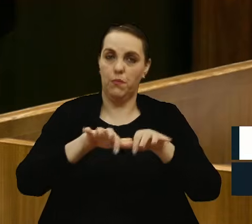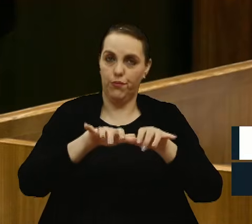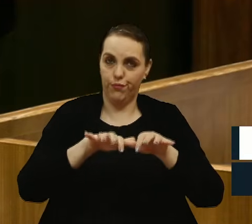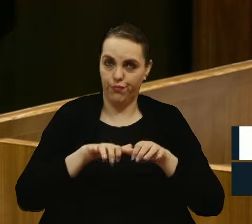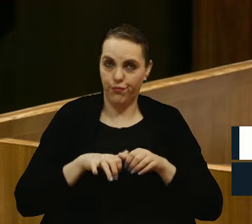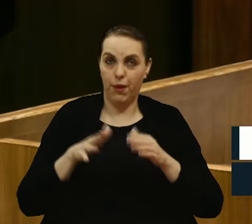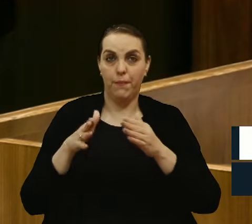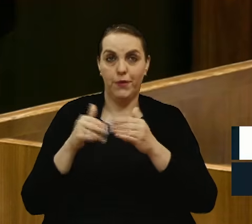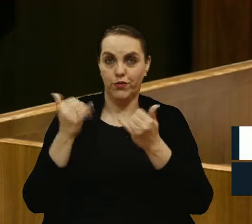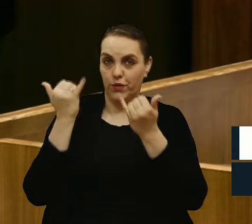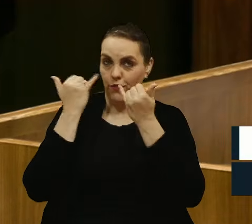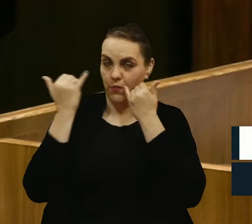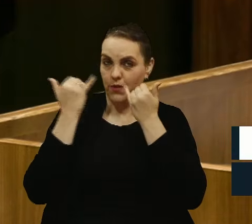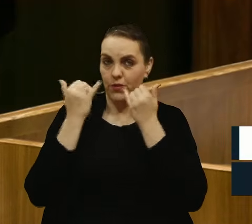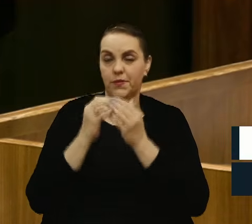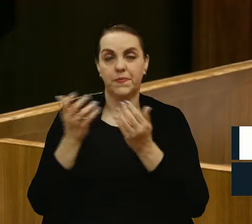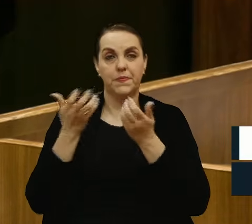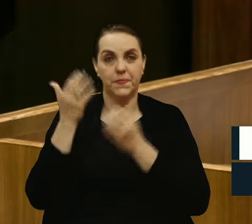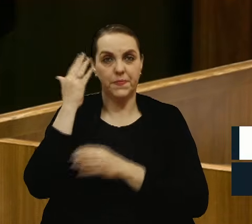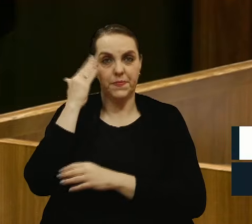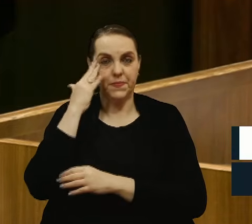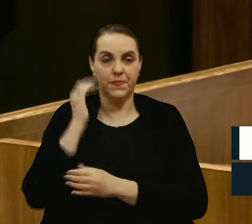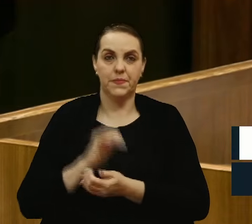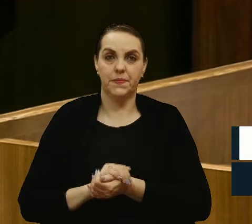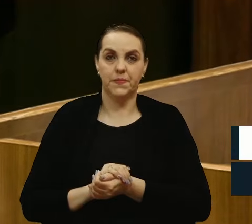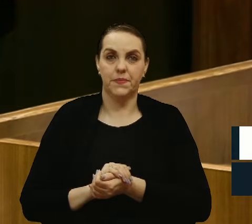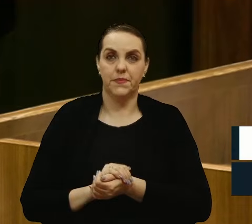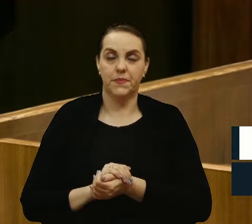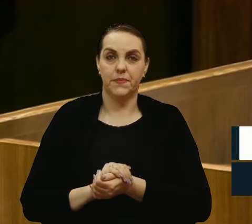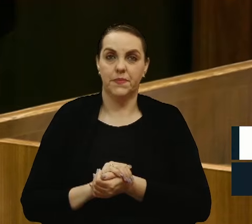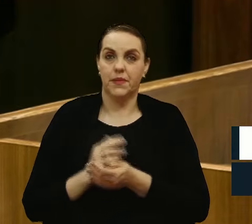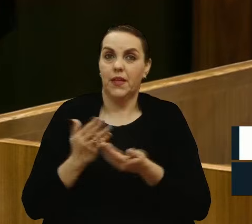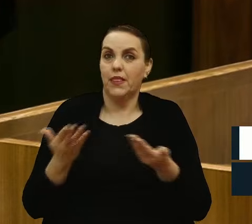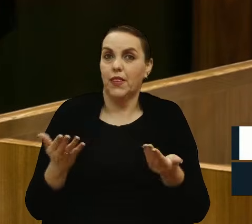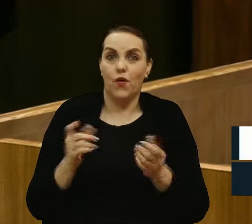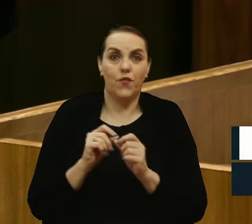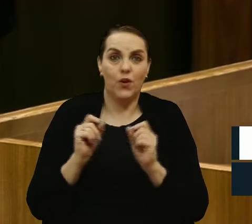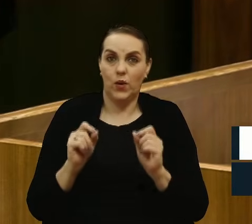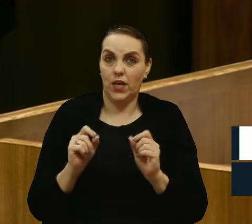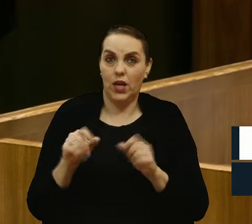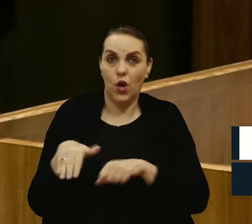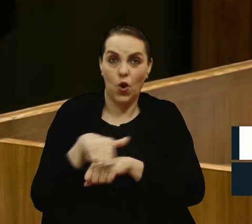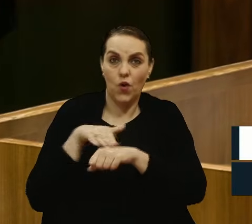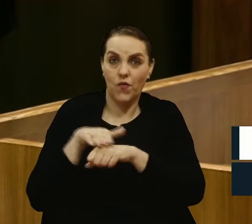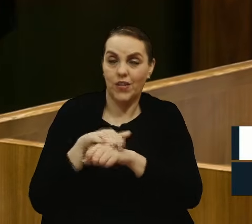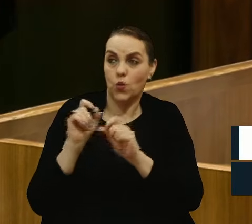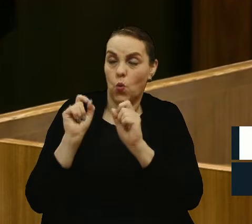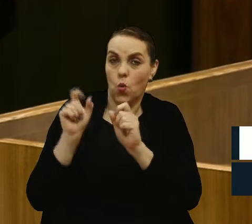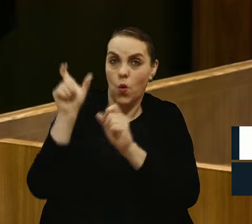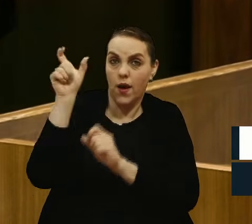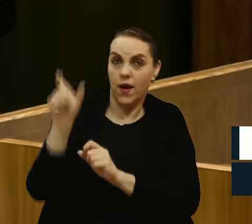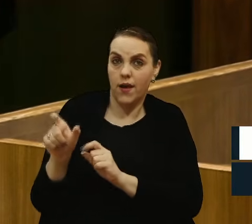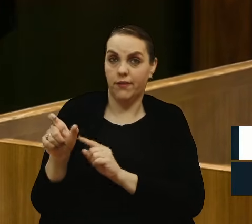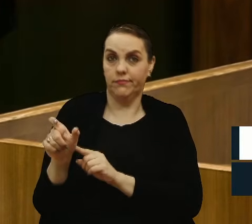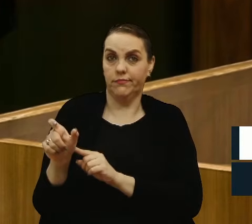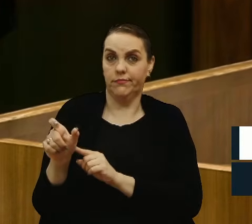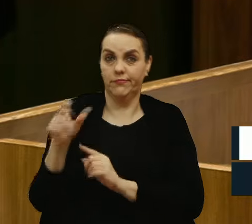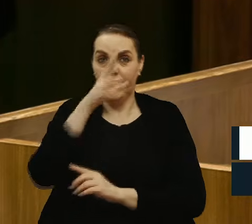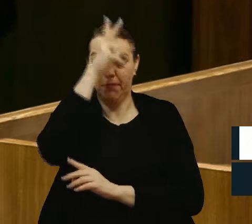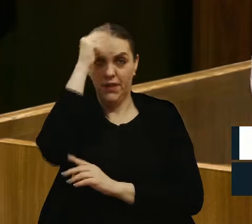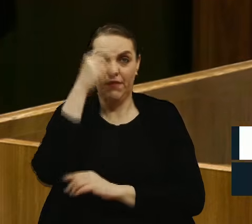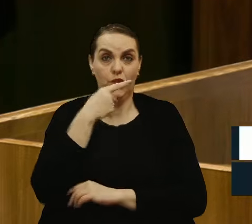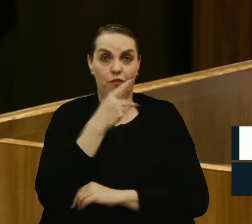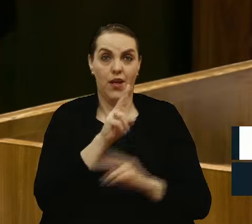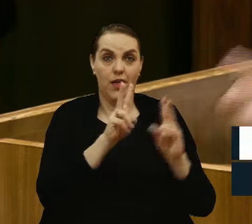o que a gente busca de informações. Então a gente fala com quem? O prefeito fala uma